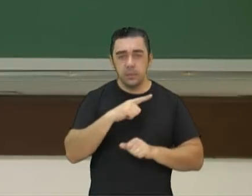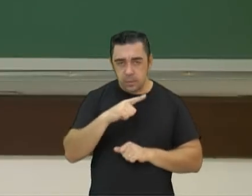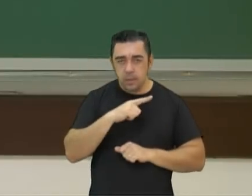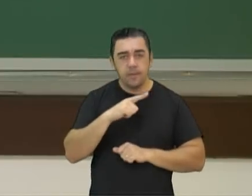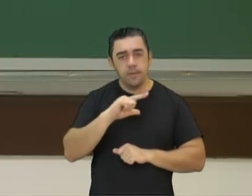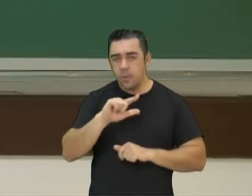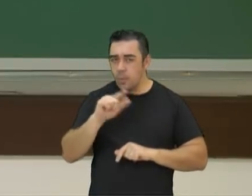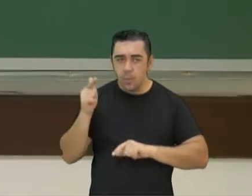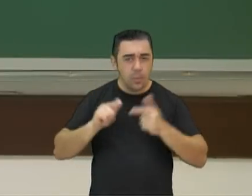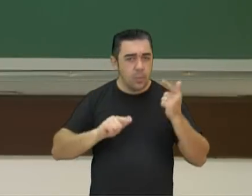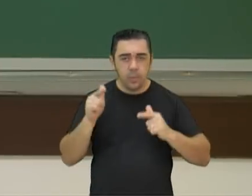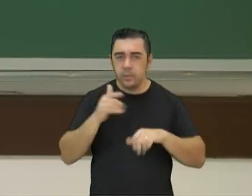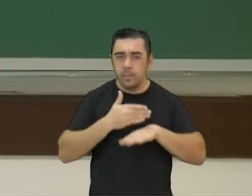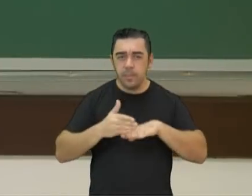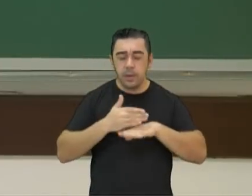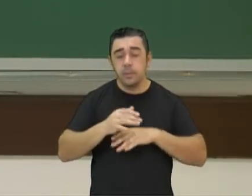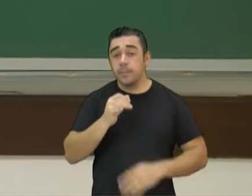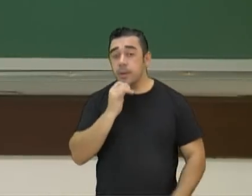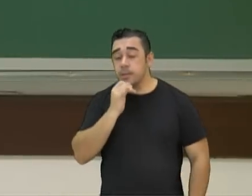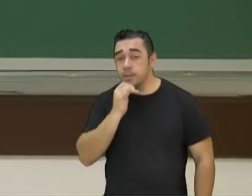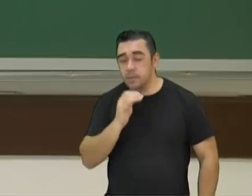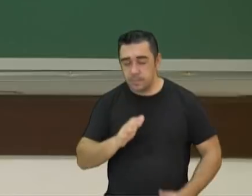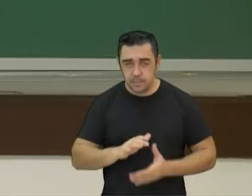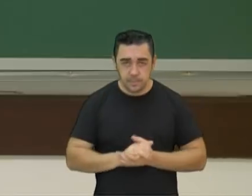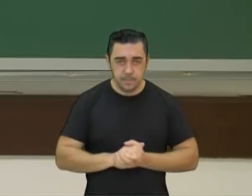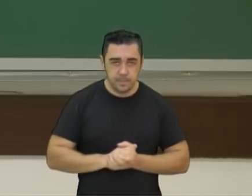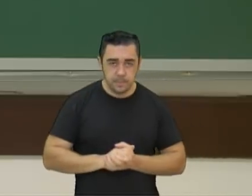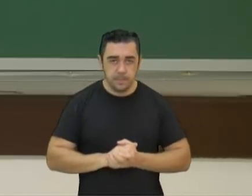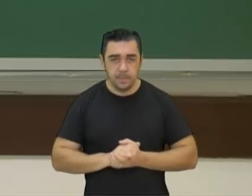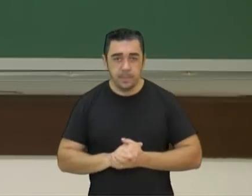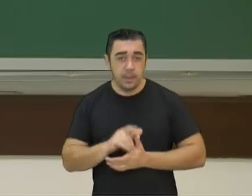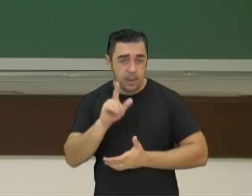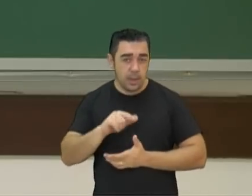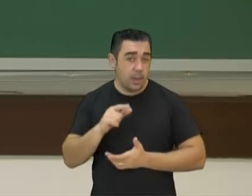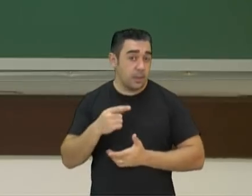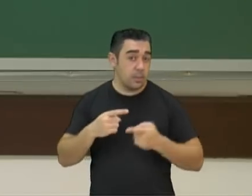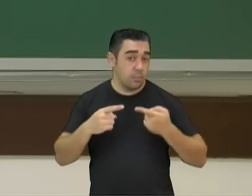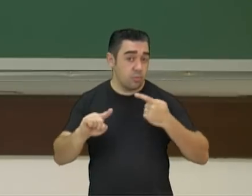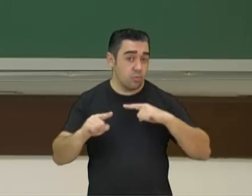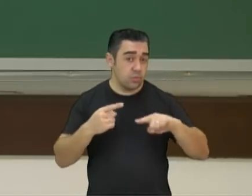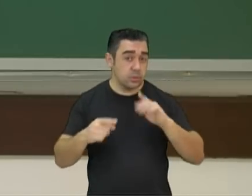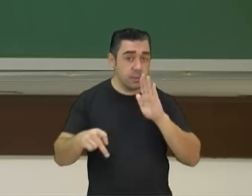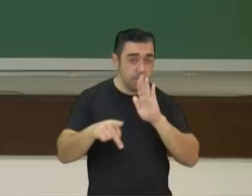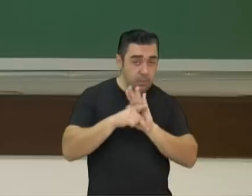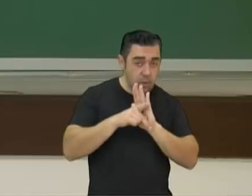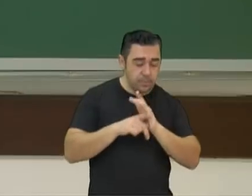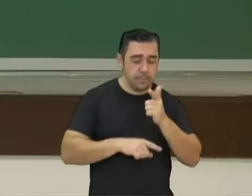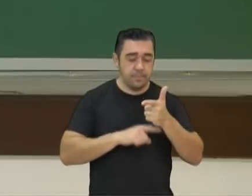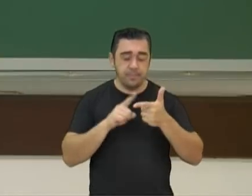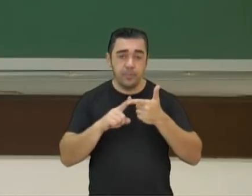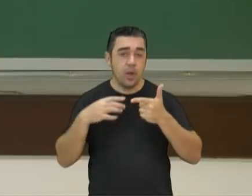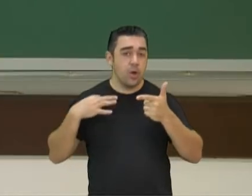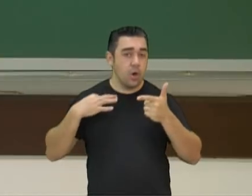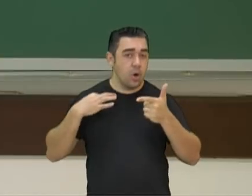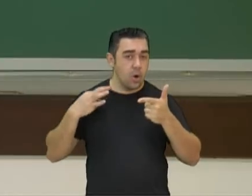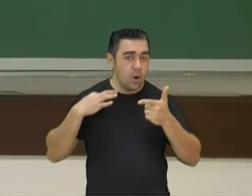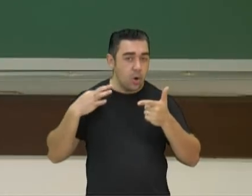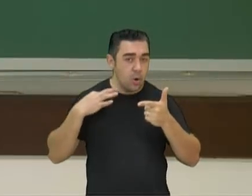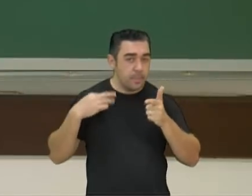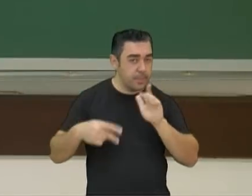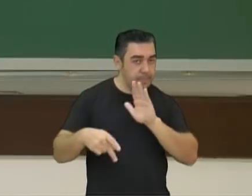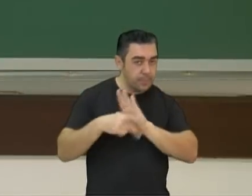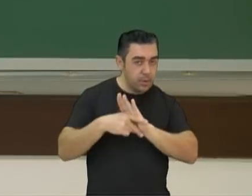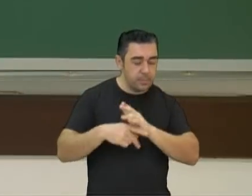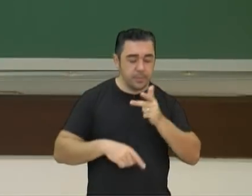outras manifestações. Por exemplo, um estilo de música, um estilo de roupa, de